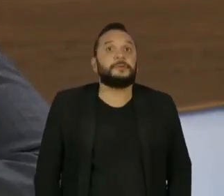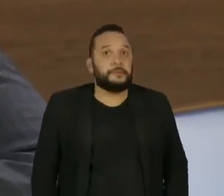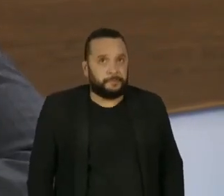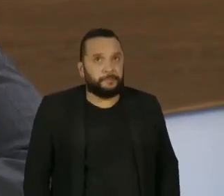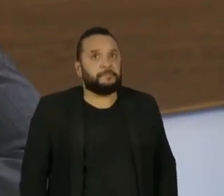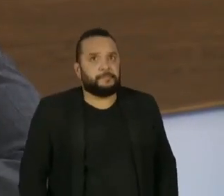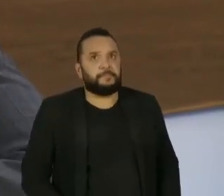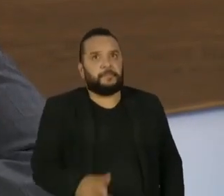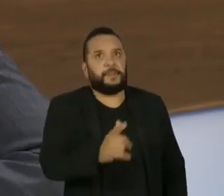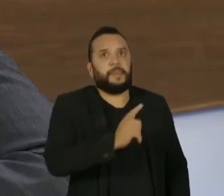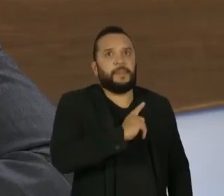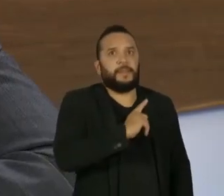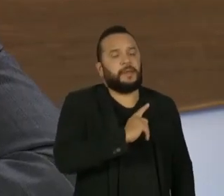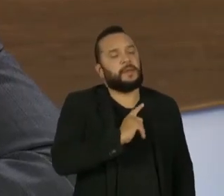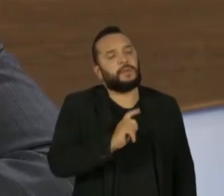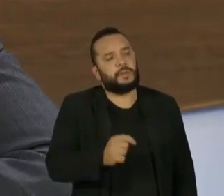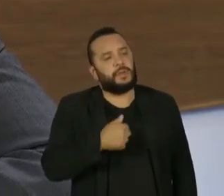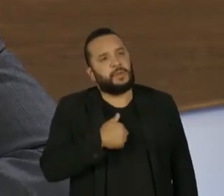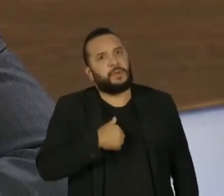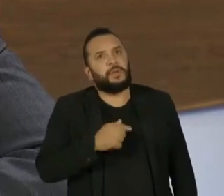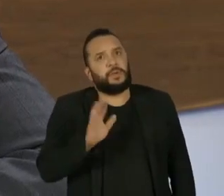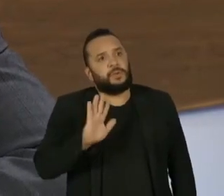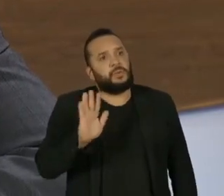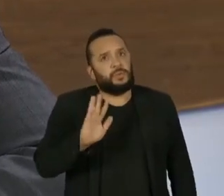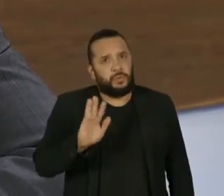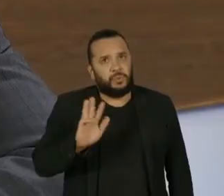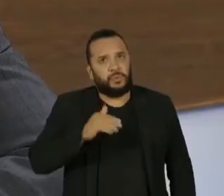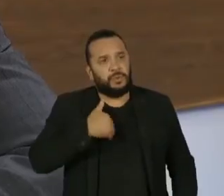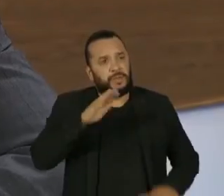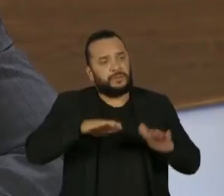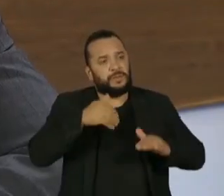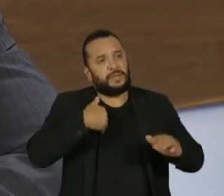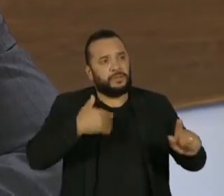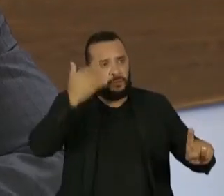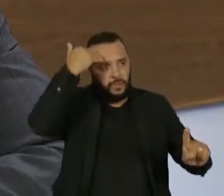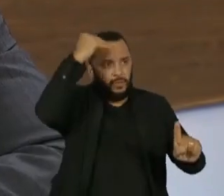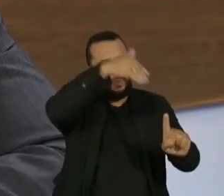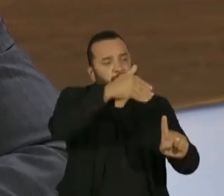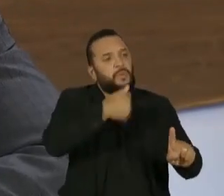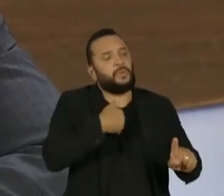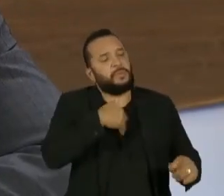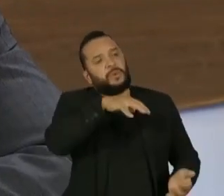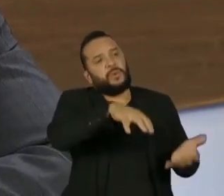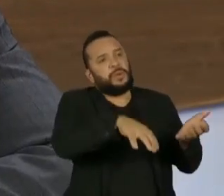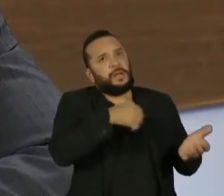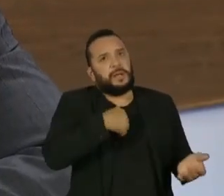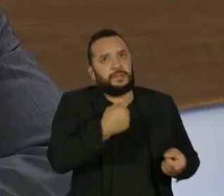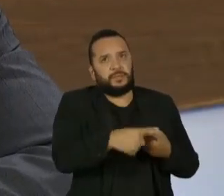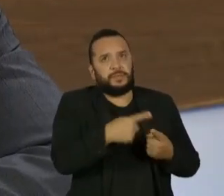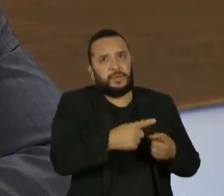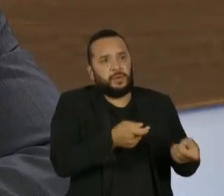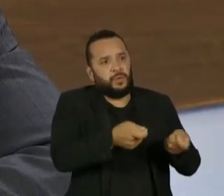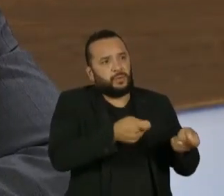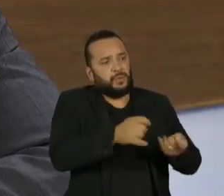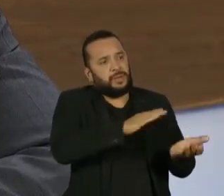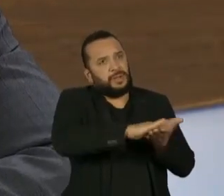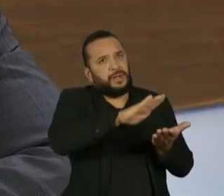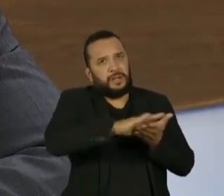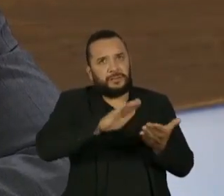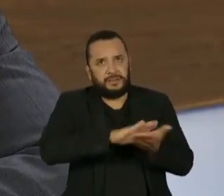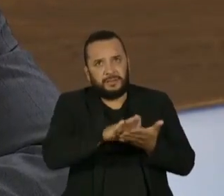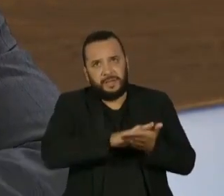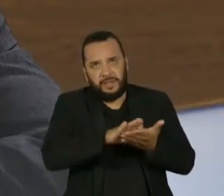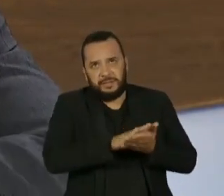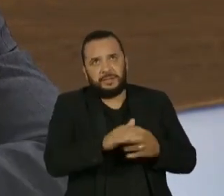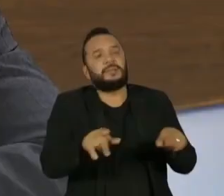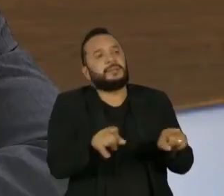gera reação do mercado, vem culpando o Congresso Nacional pelo descontrole das contas públicas, diante de aprovação de medidas como a prorrogação